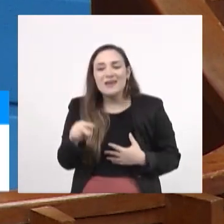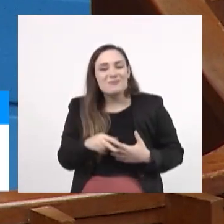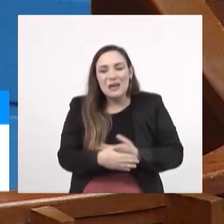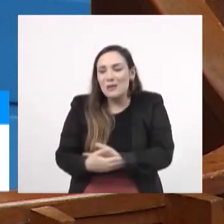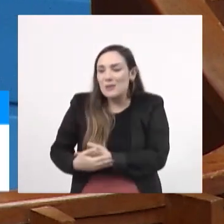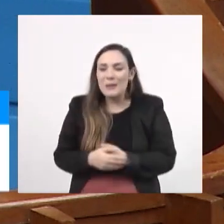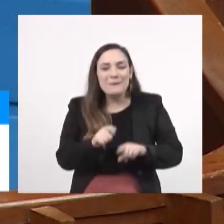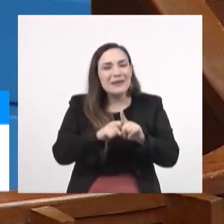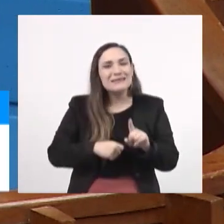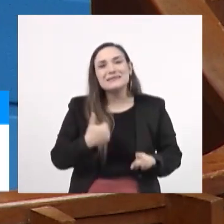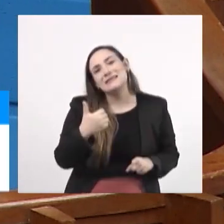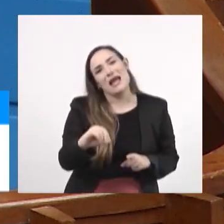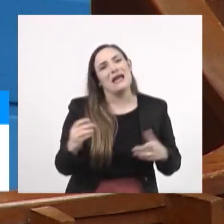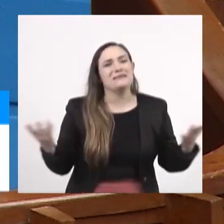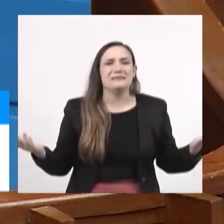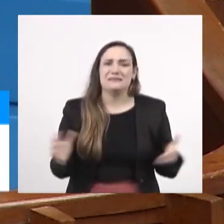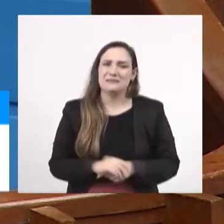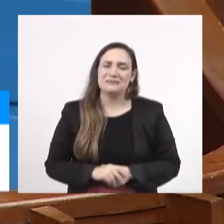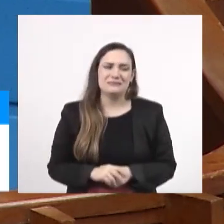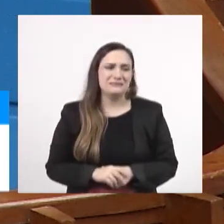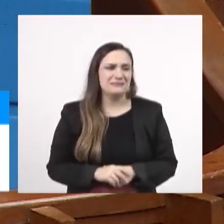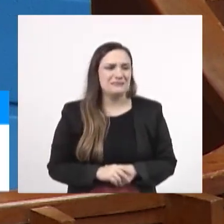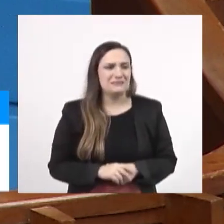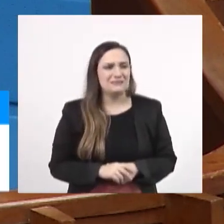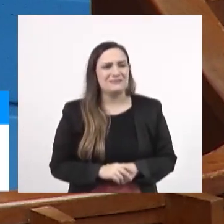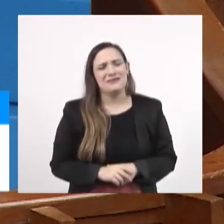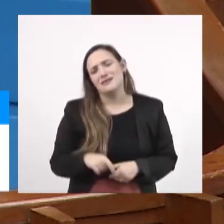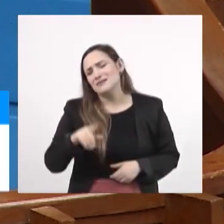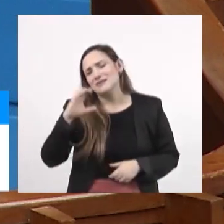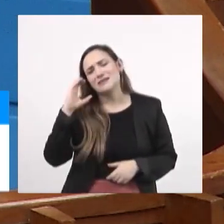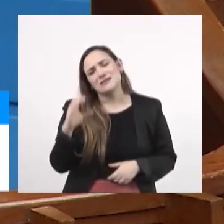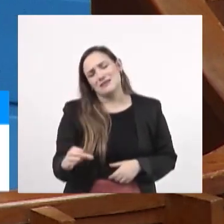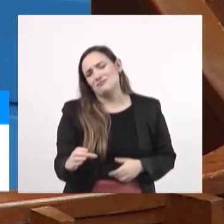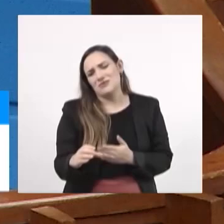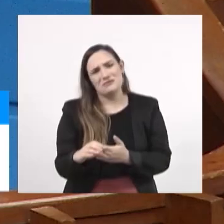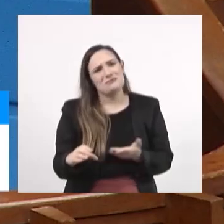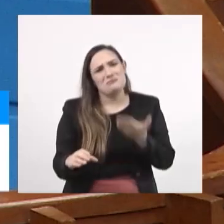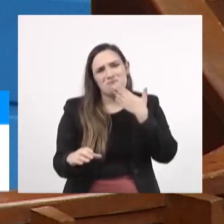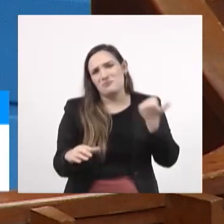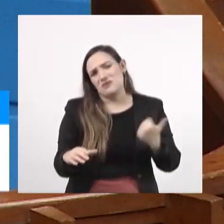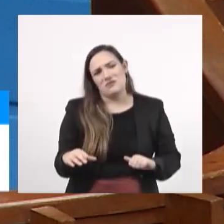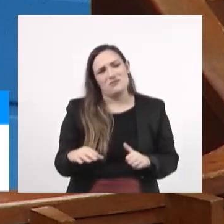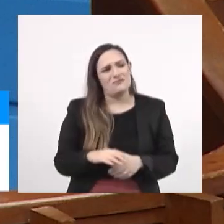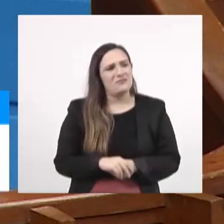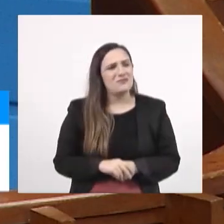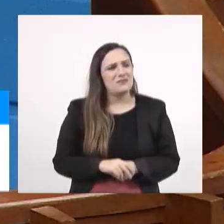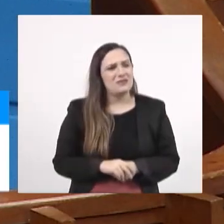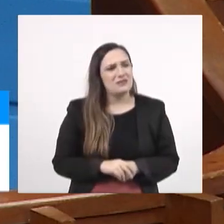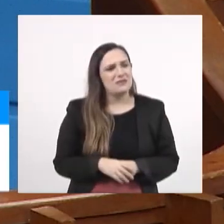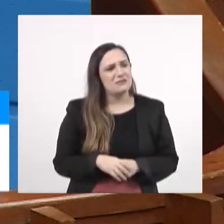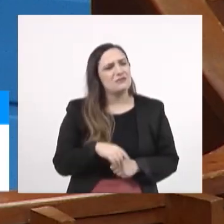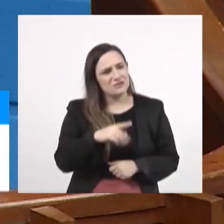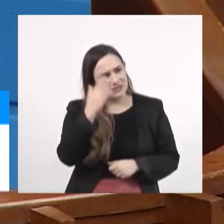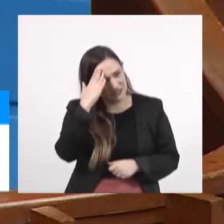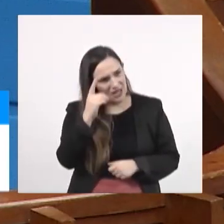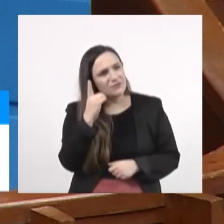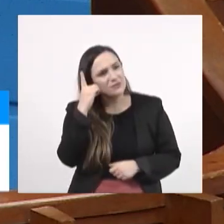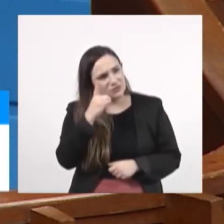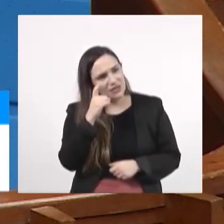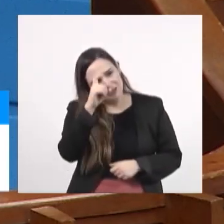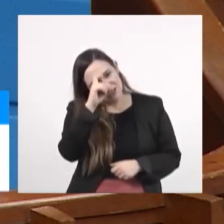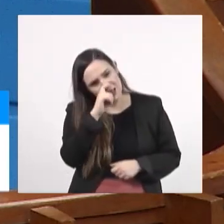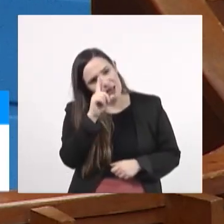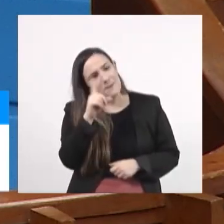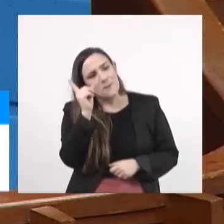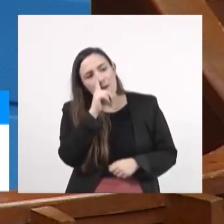sempre digo que esse tipo de crime poderíamos intitulá-lo como, deputado Zeca, como a mãe de todos